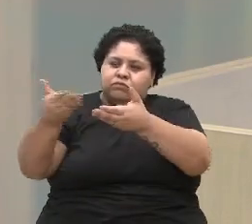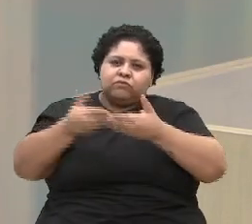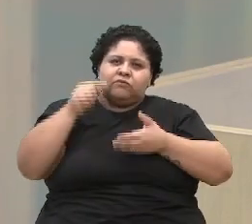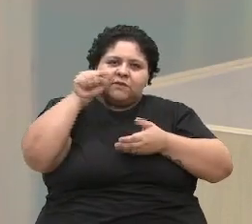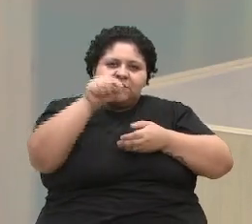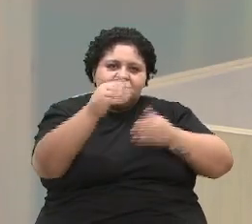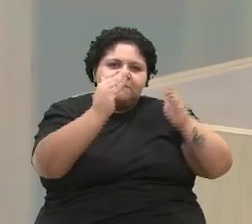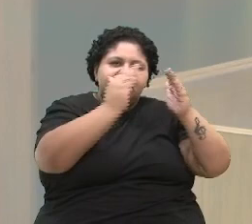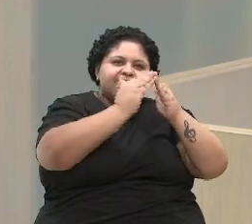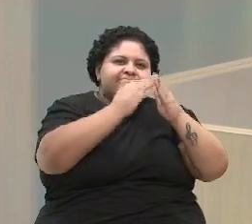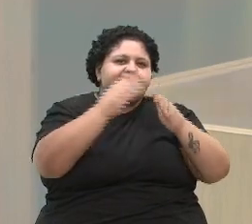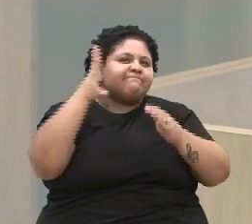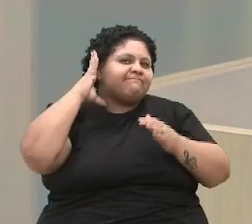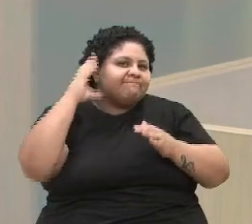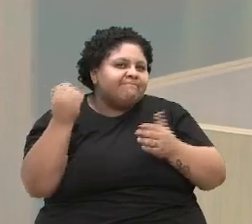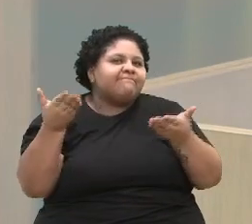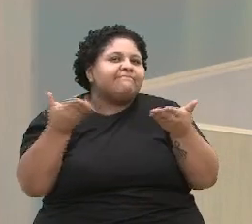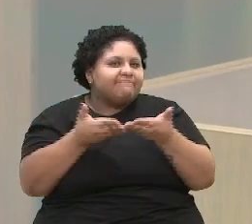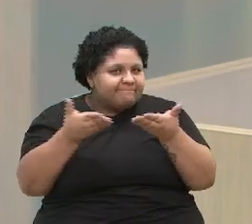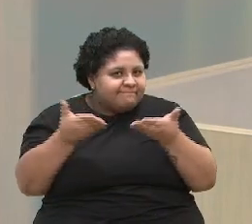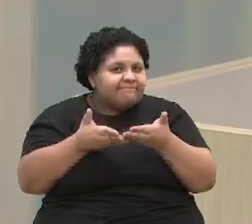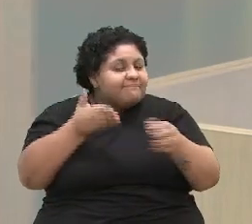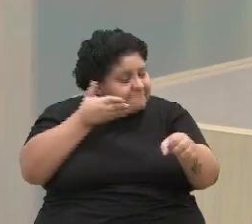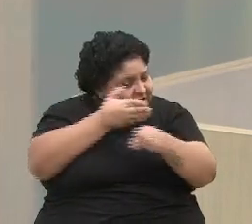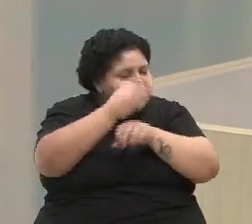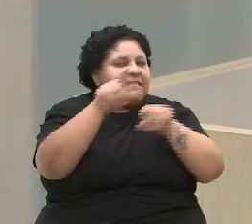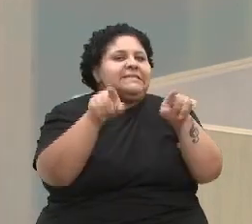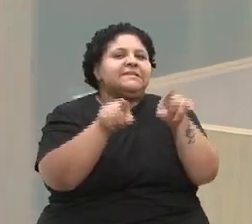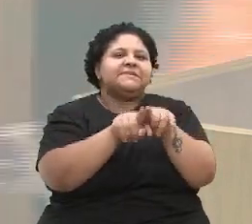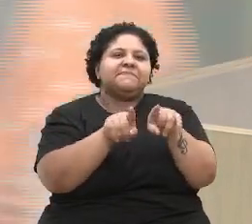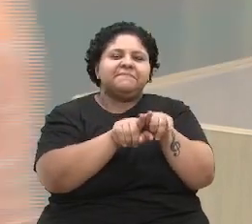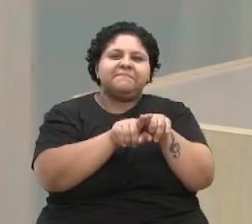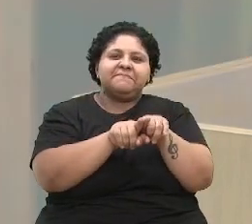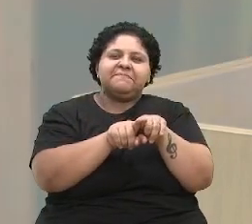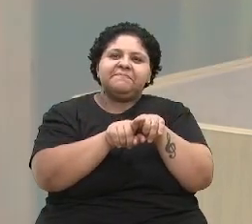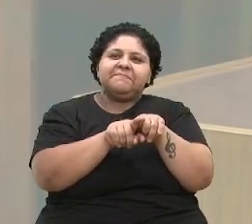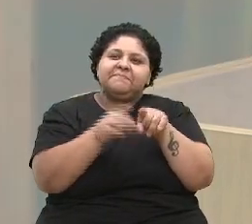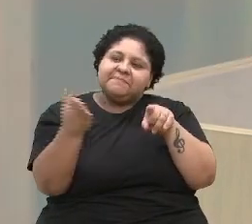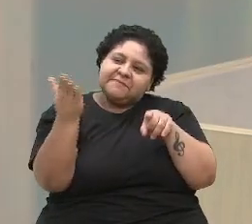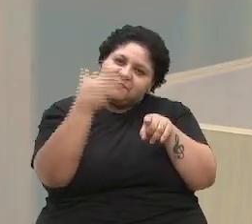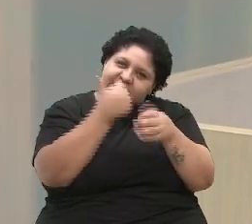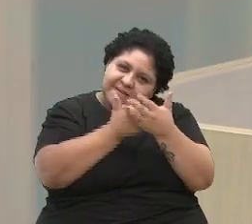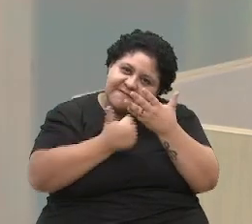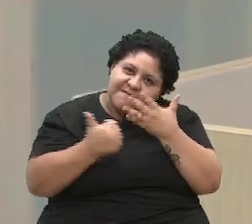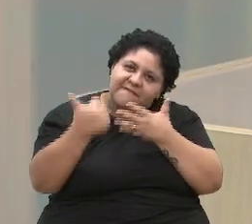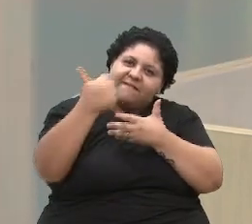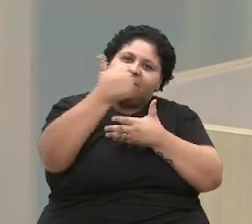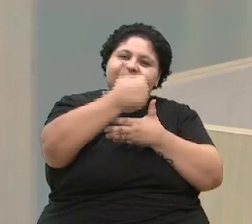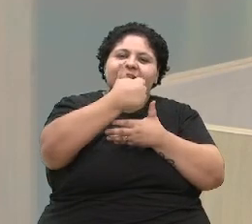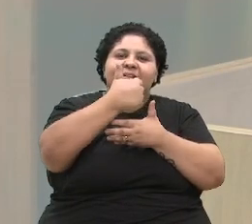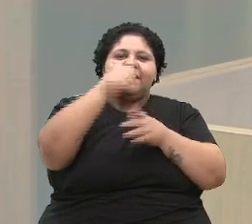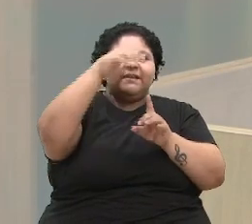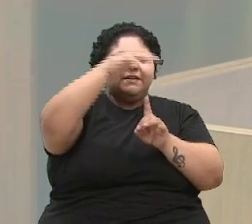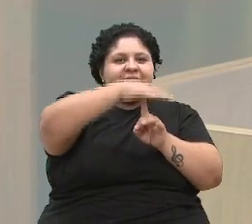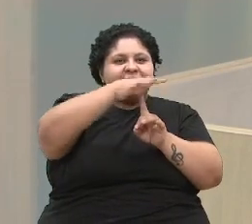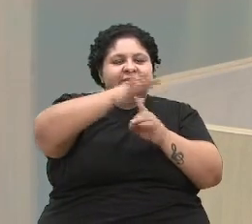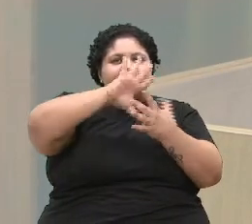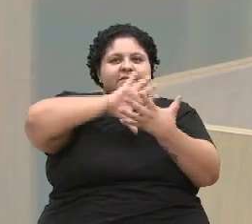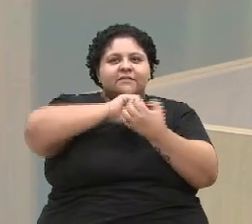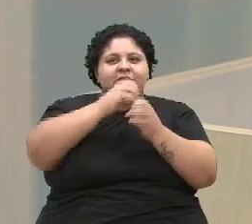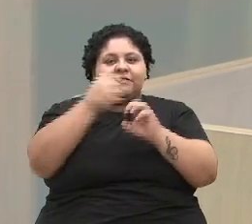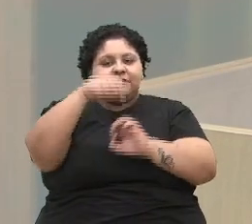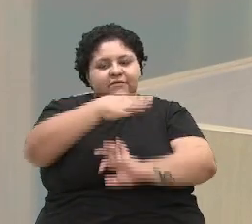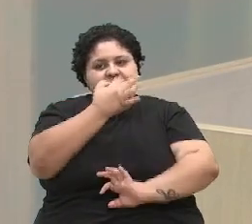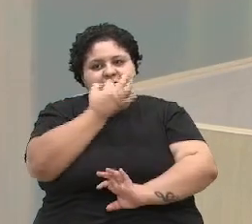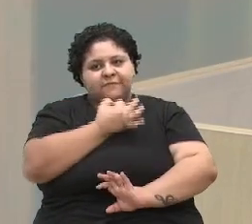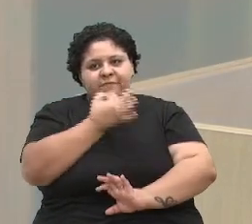você que está nos ouvindo, compareça ali na Maesa, venha prestigiar a nossa Feira de Artesanato aqui de Caxias